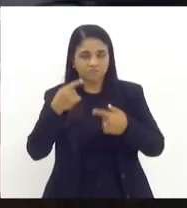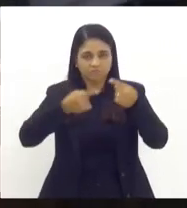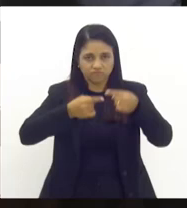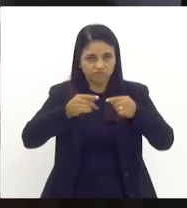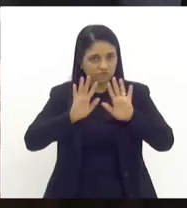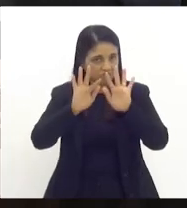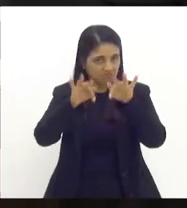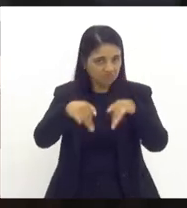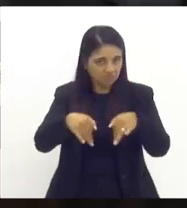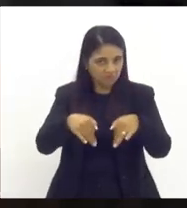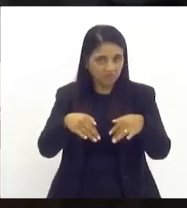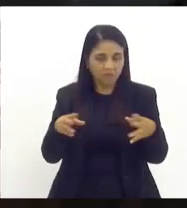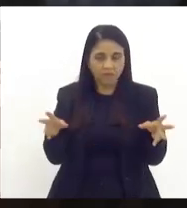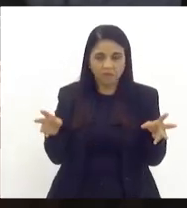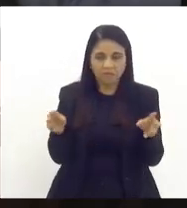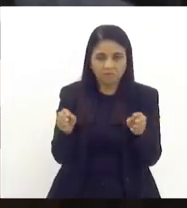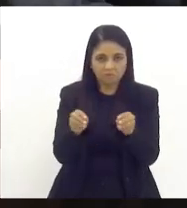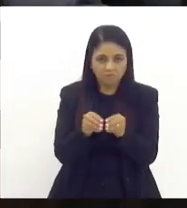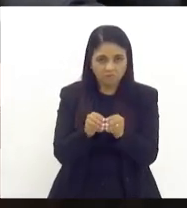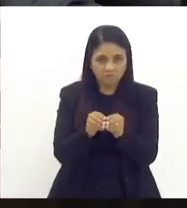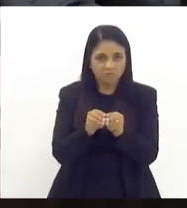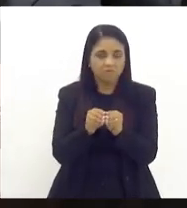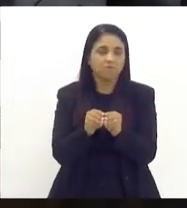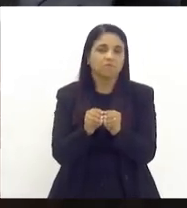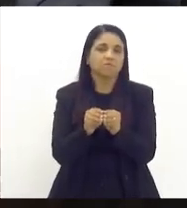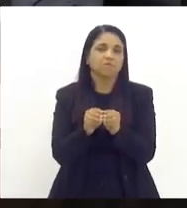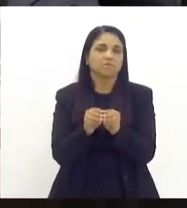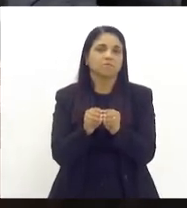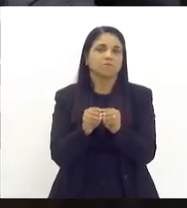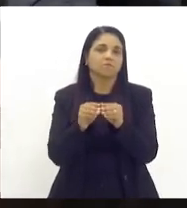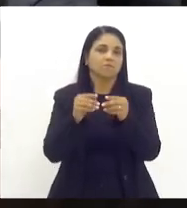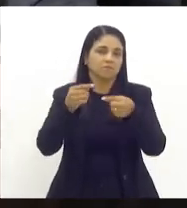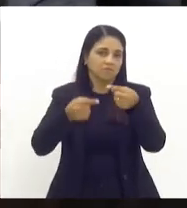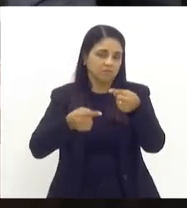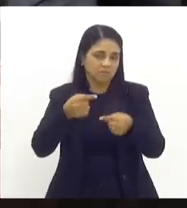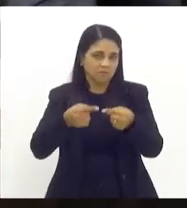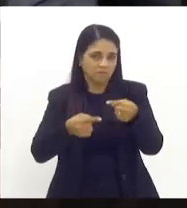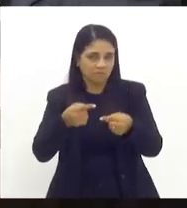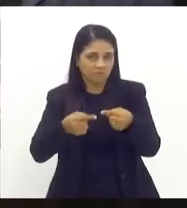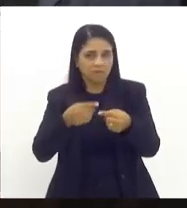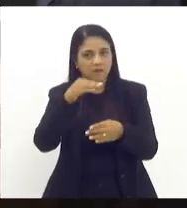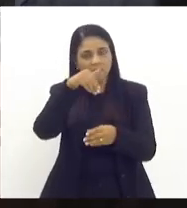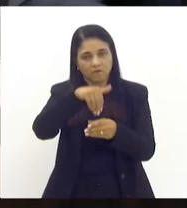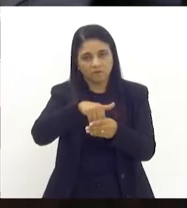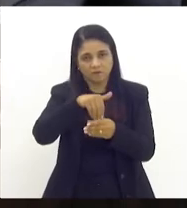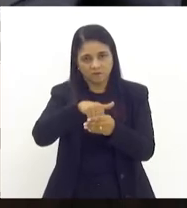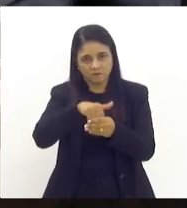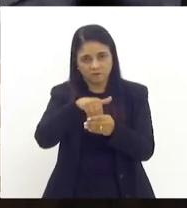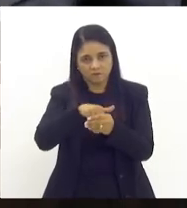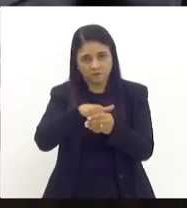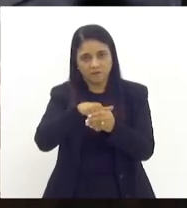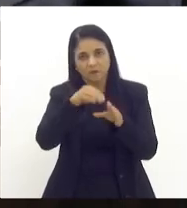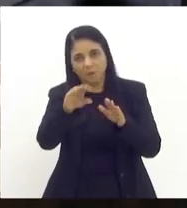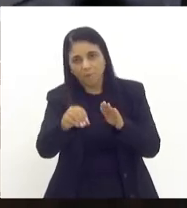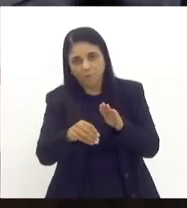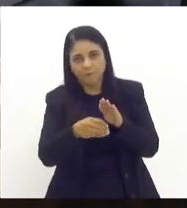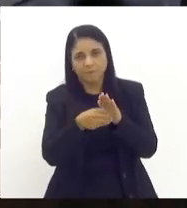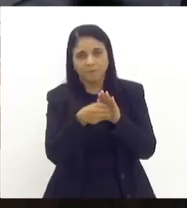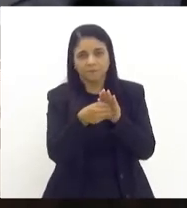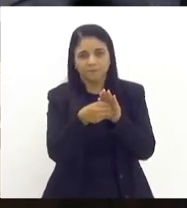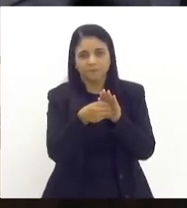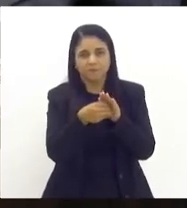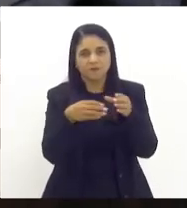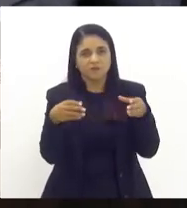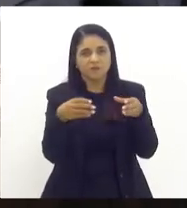mais com quem Quem Queira discutir encerrado a discussão em votação o parecer